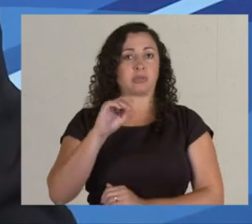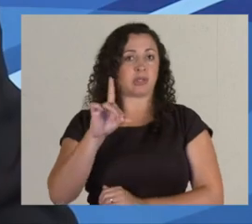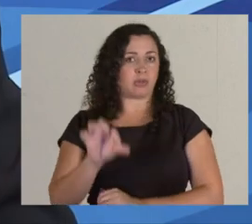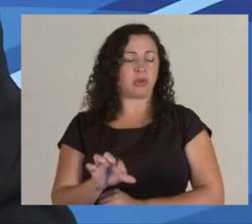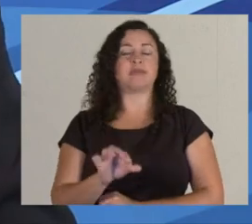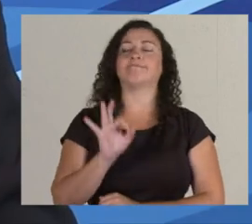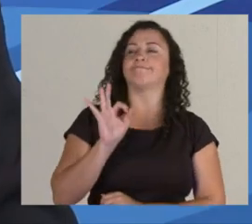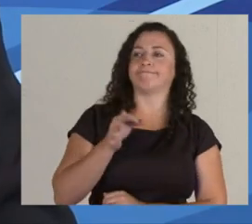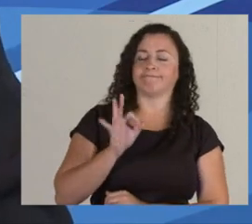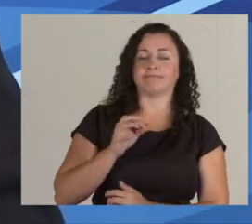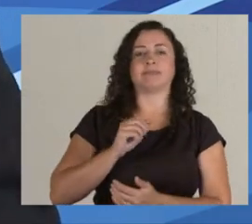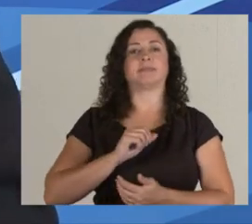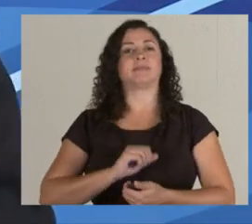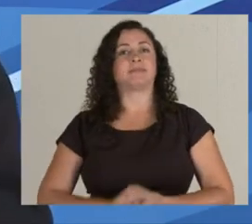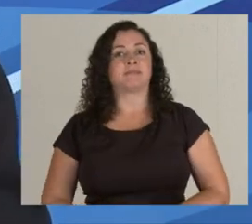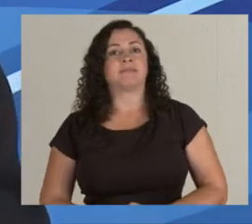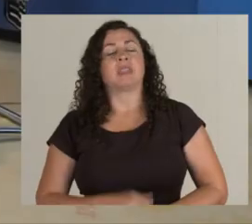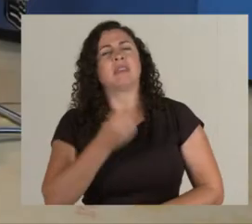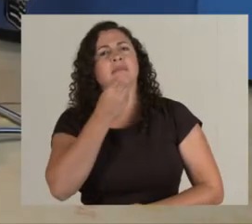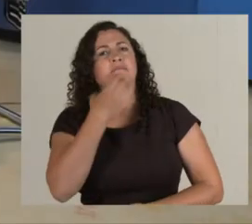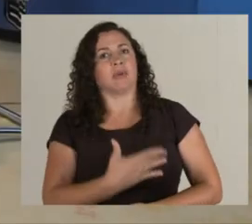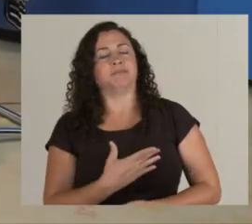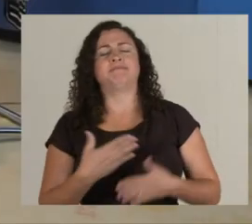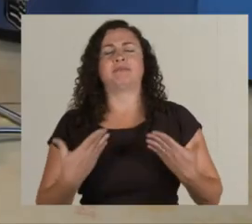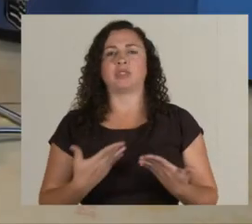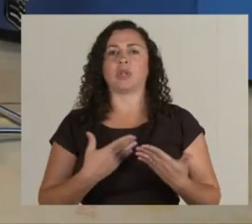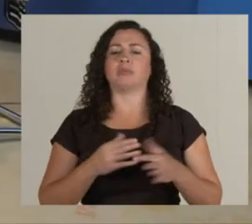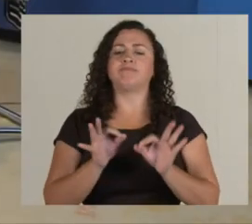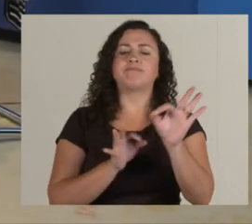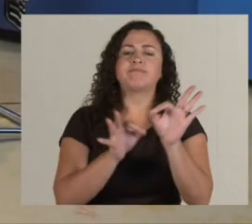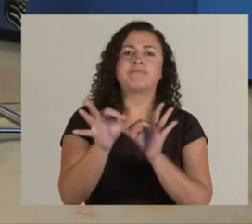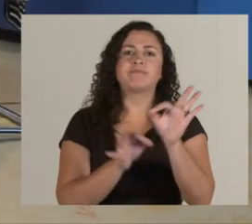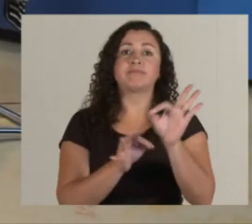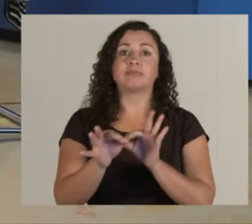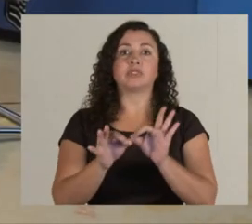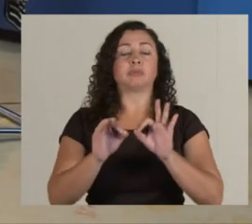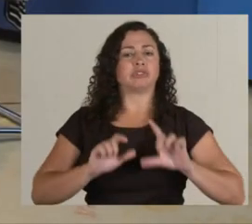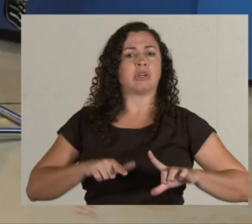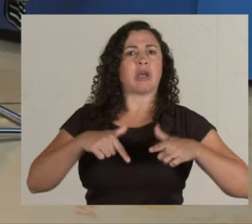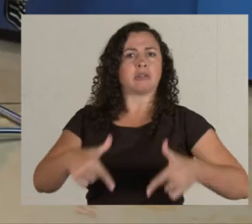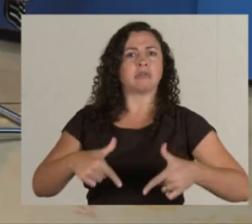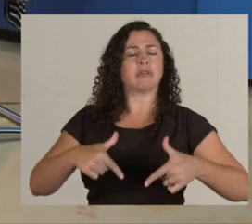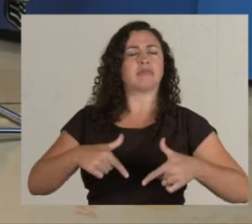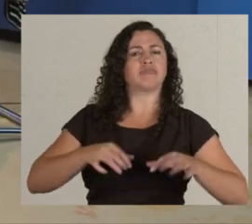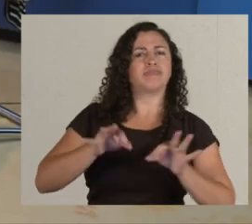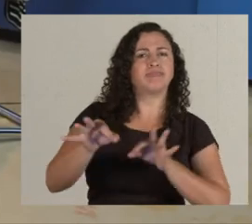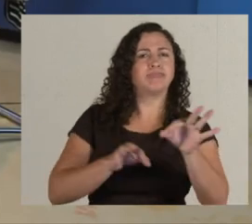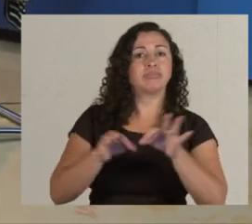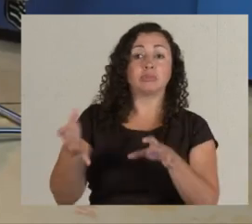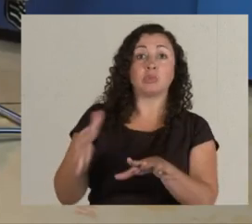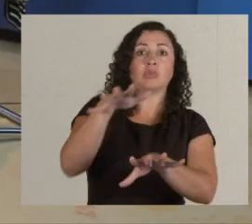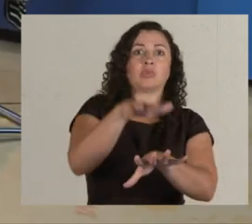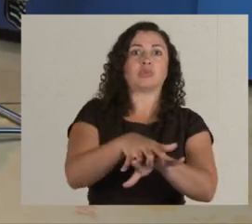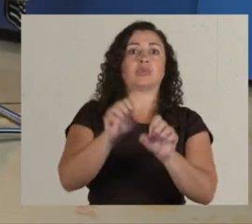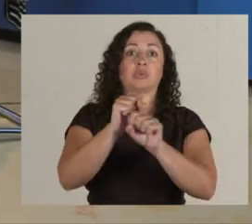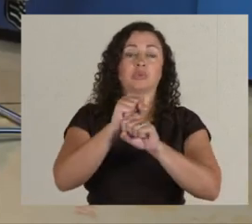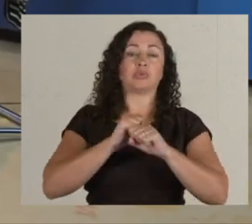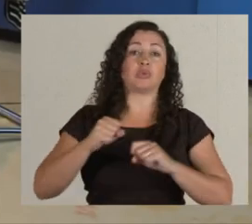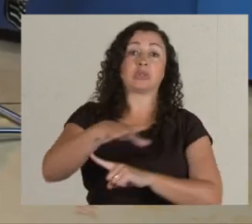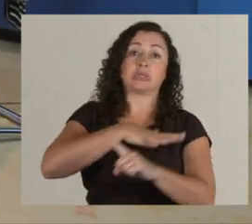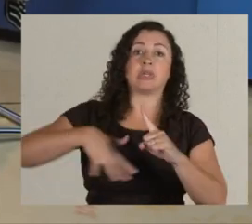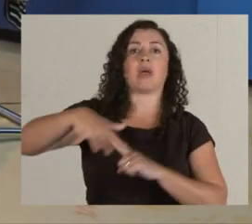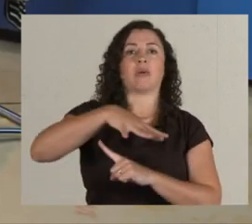do ano que vem. Exatamente. Bom, o Programa de Ação Afirmativa e Inclusão Social, que